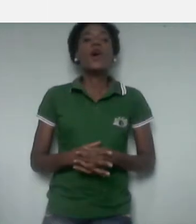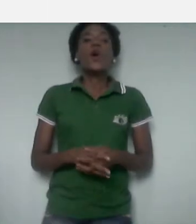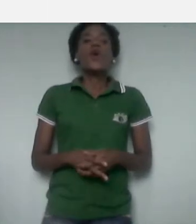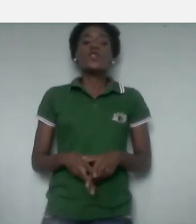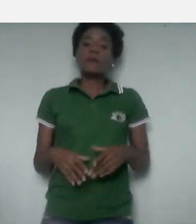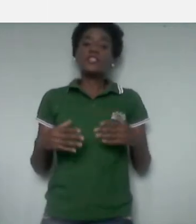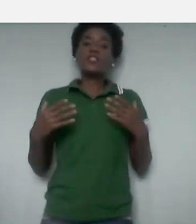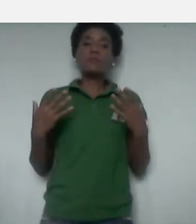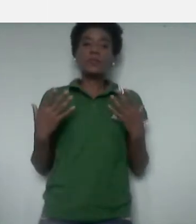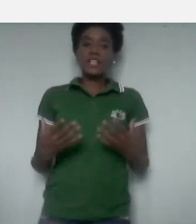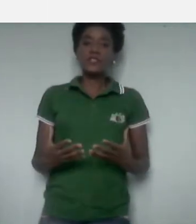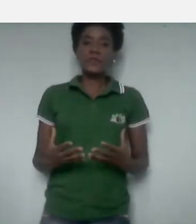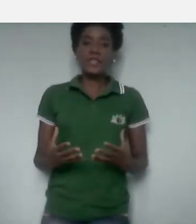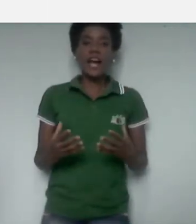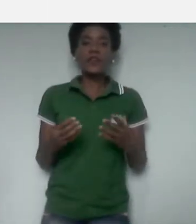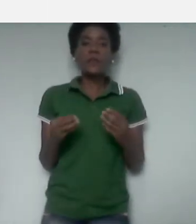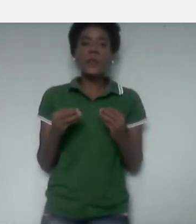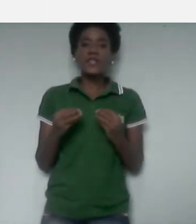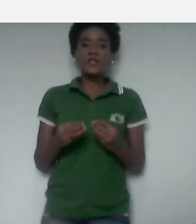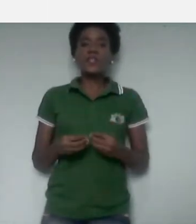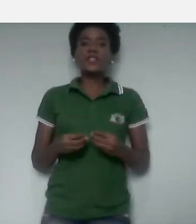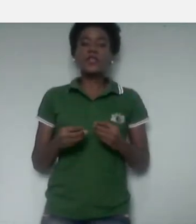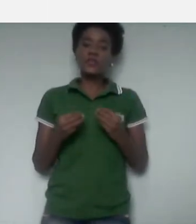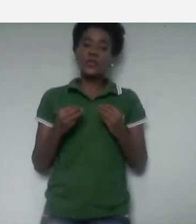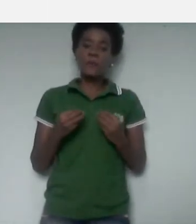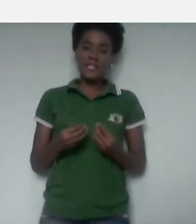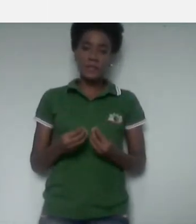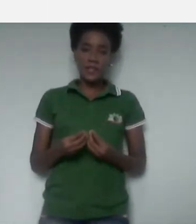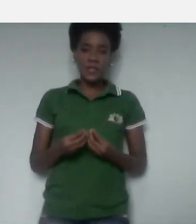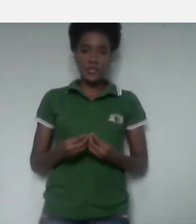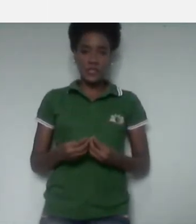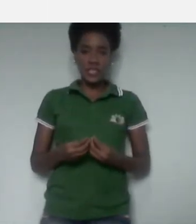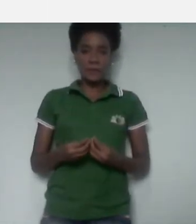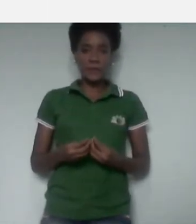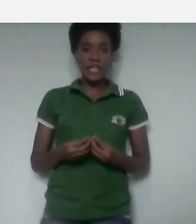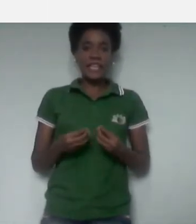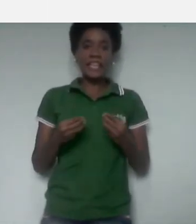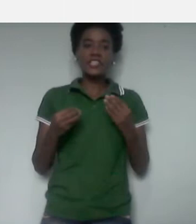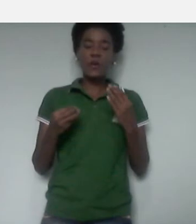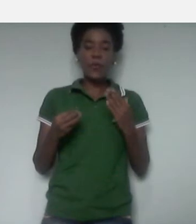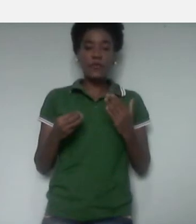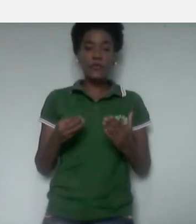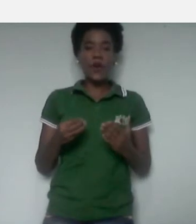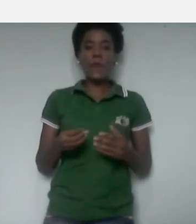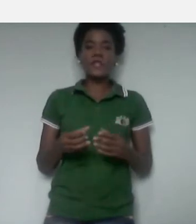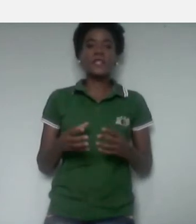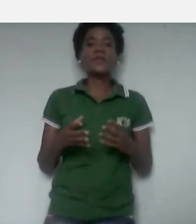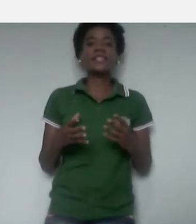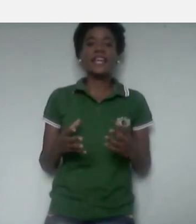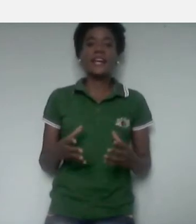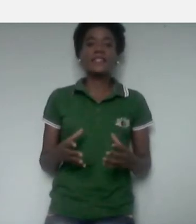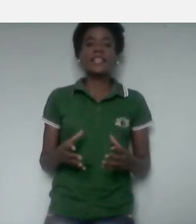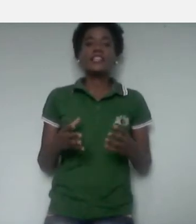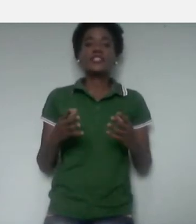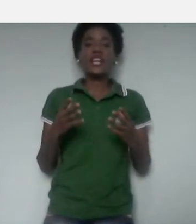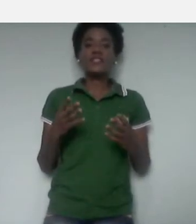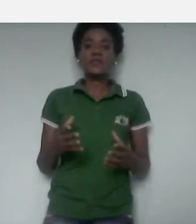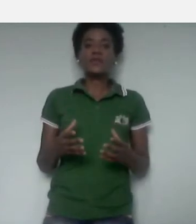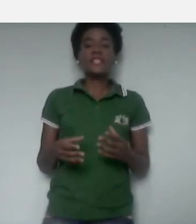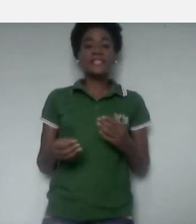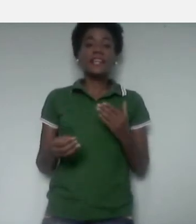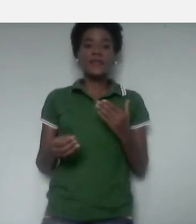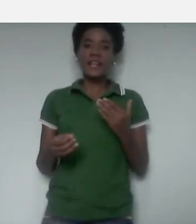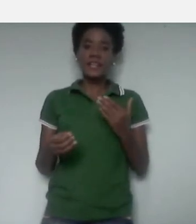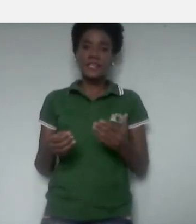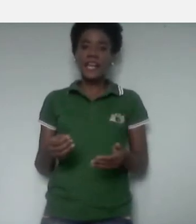ODS. Os partidos políticos agrupam pessoas em torno de uma mesma ideologia, que de alguma forma são ideias de